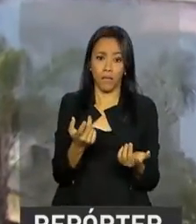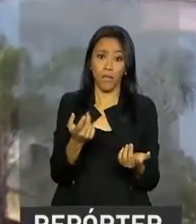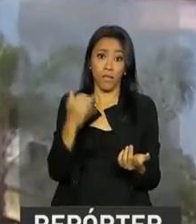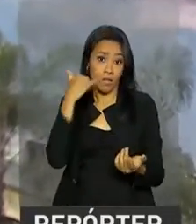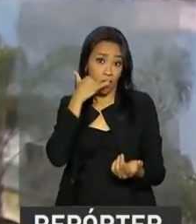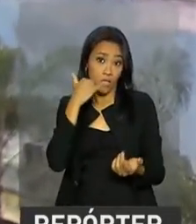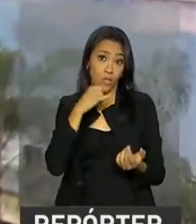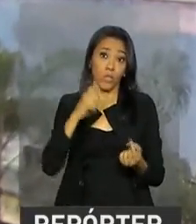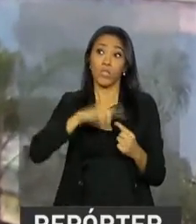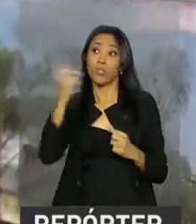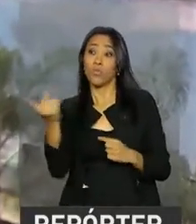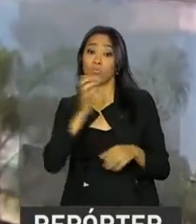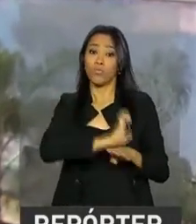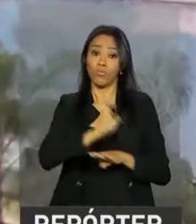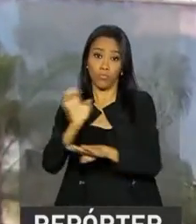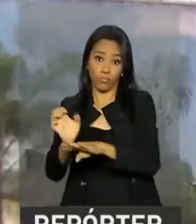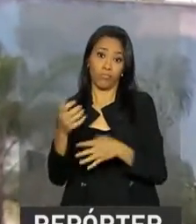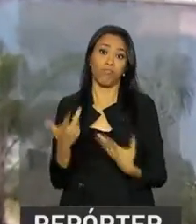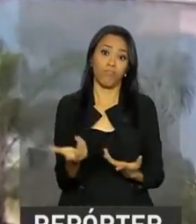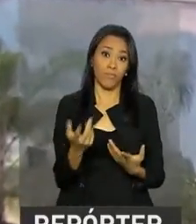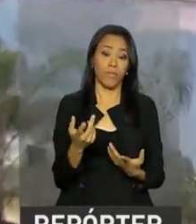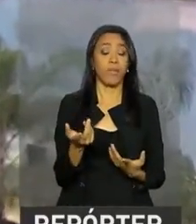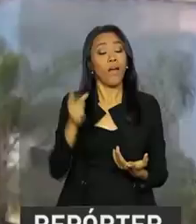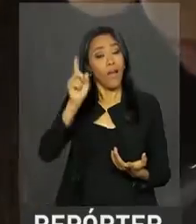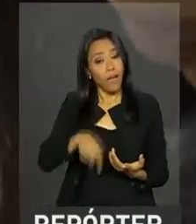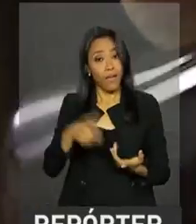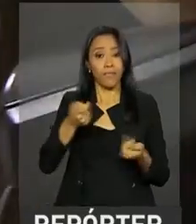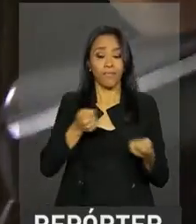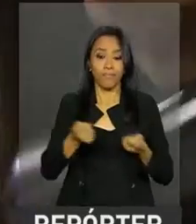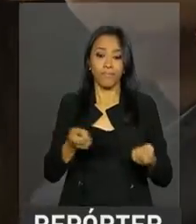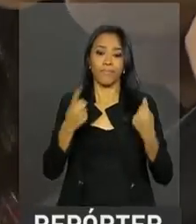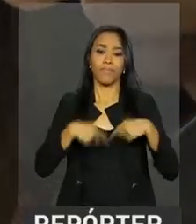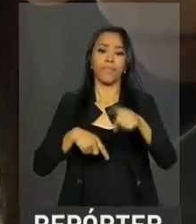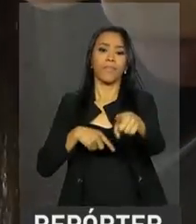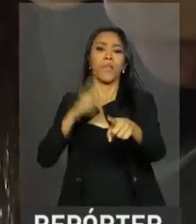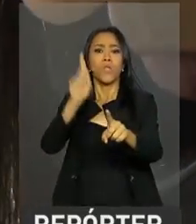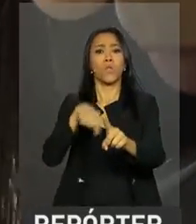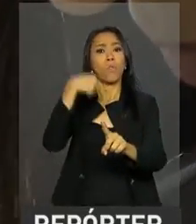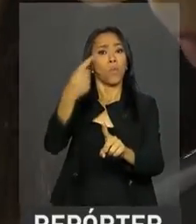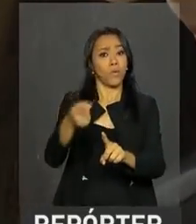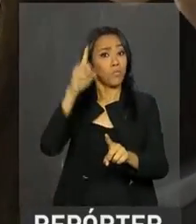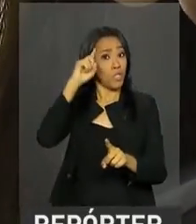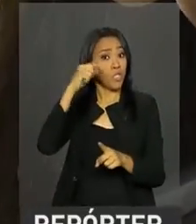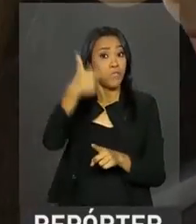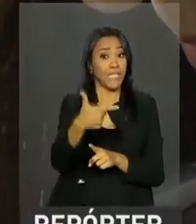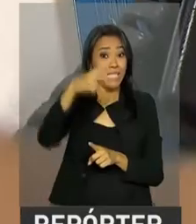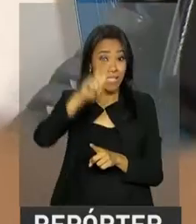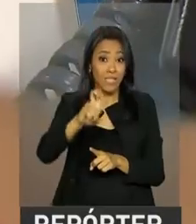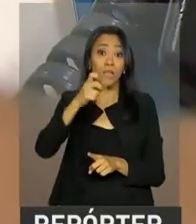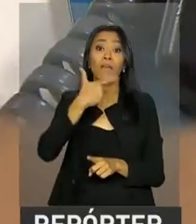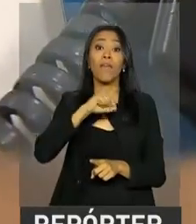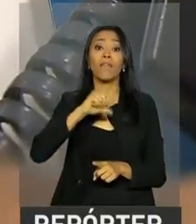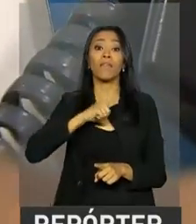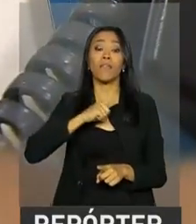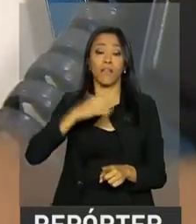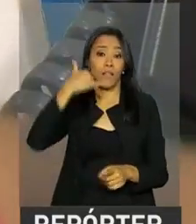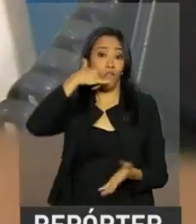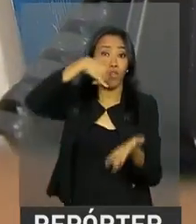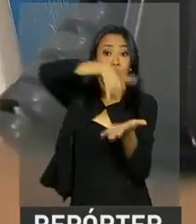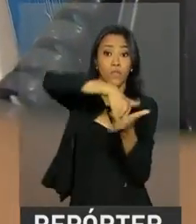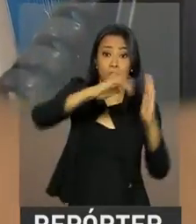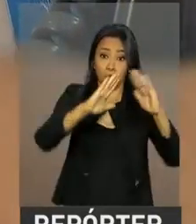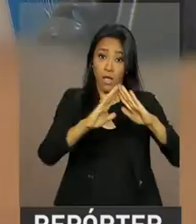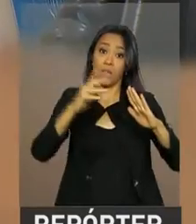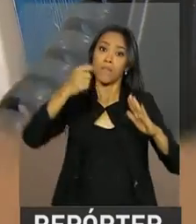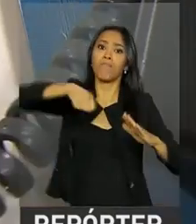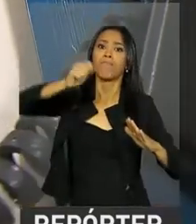tal então ficou antieconômico você feita a partir do próximo dia 25 quem tem telefone fixo poderá pagar